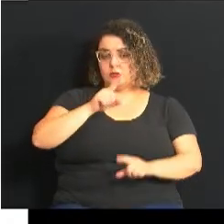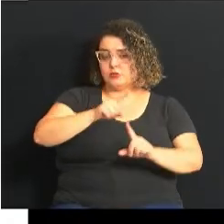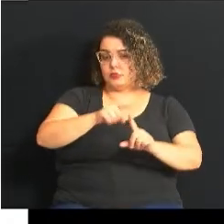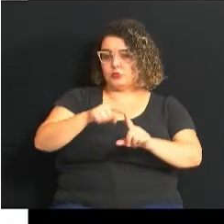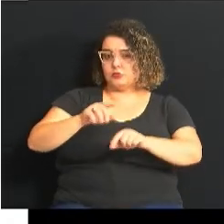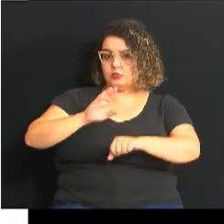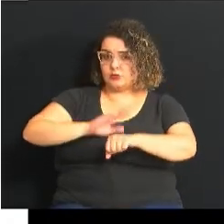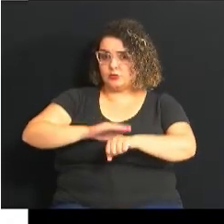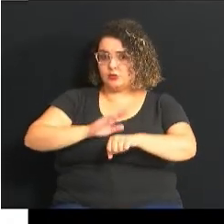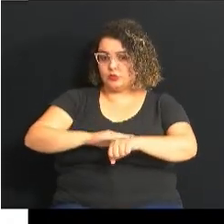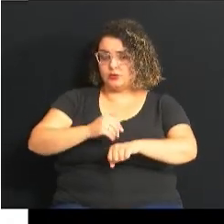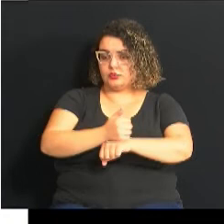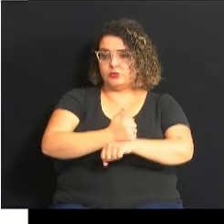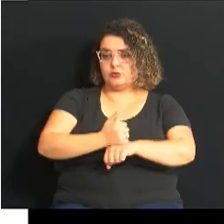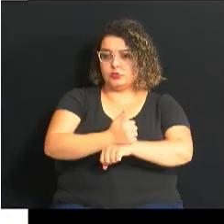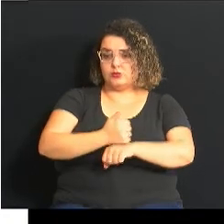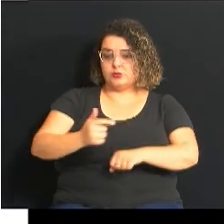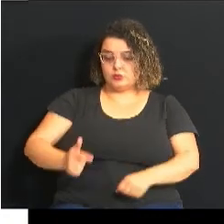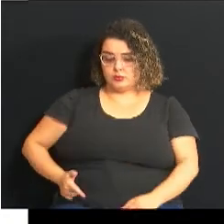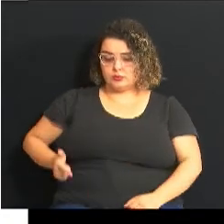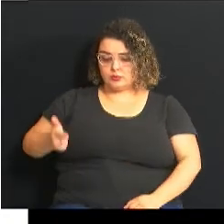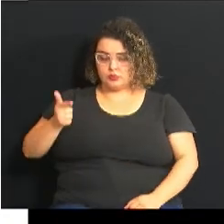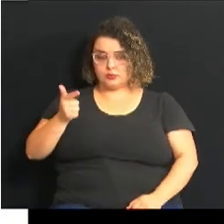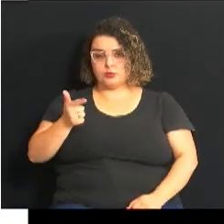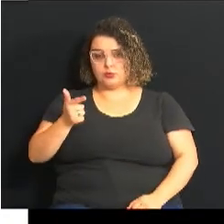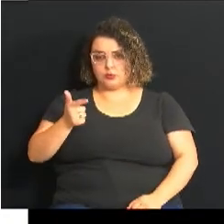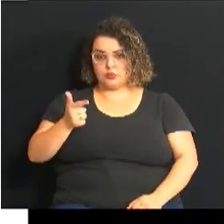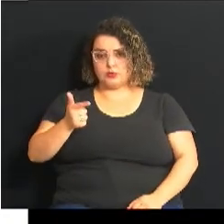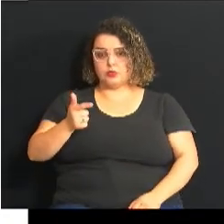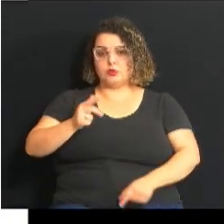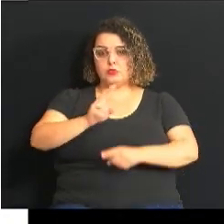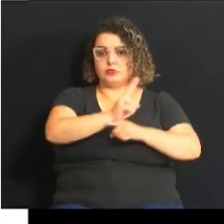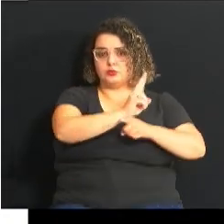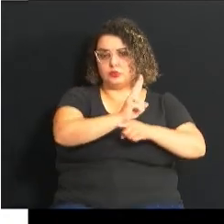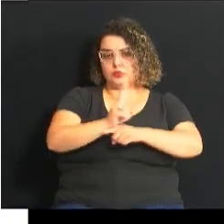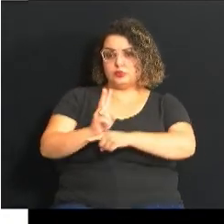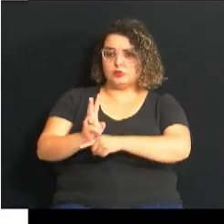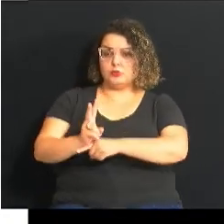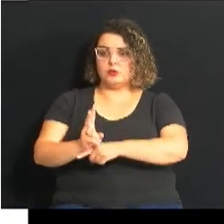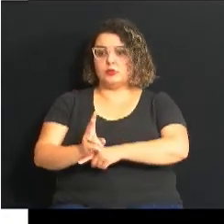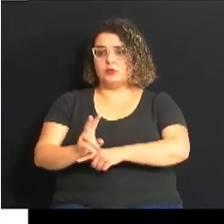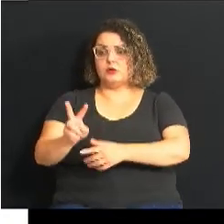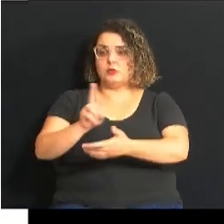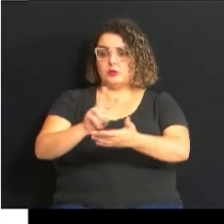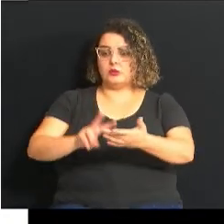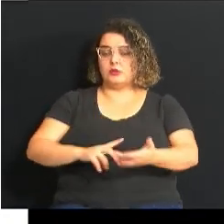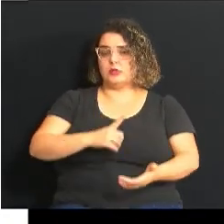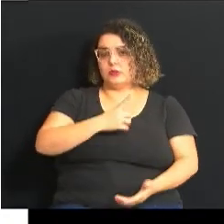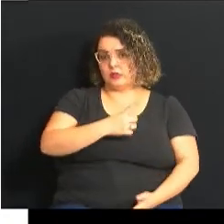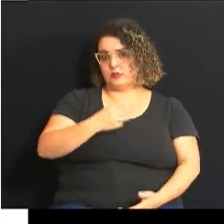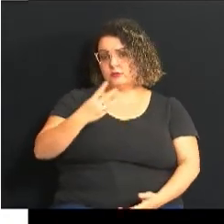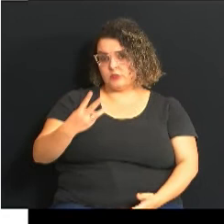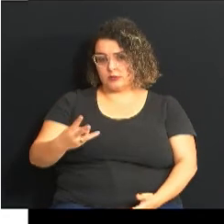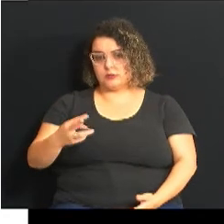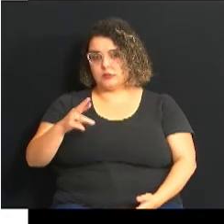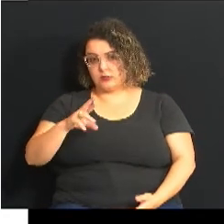de arma de fogo aos vigilantes, ele foi lido na 13ª reunião ordinária, mas também,